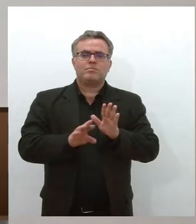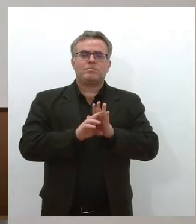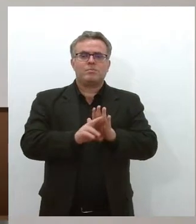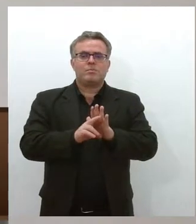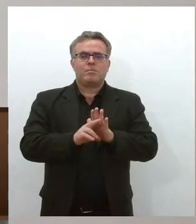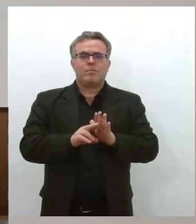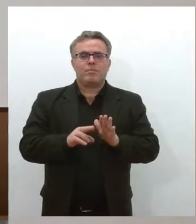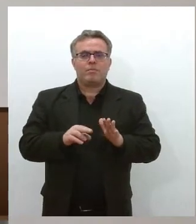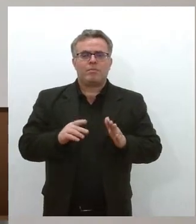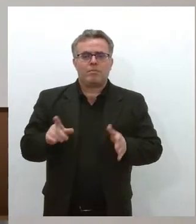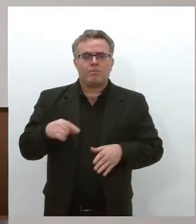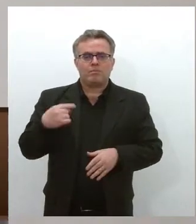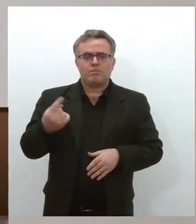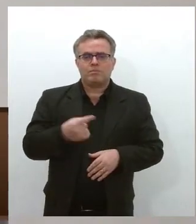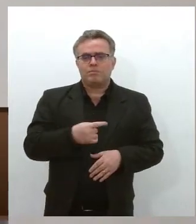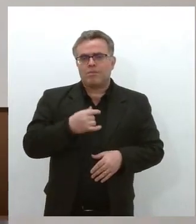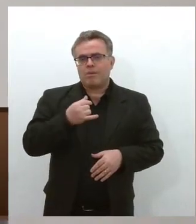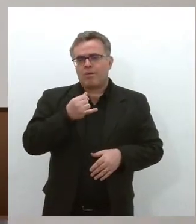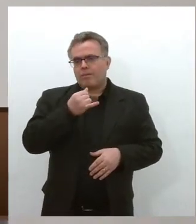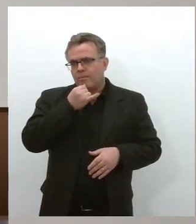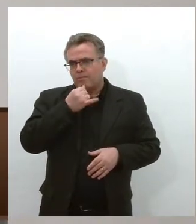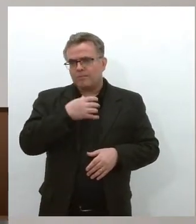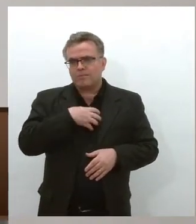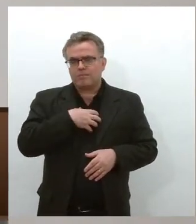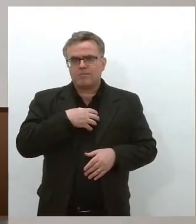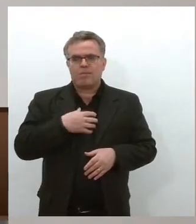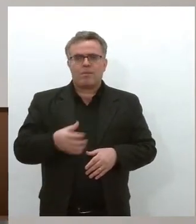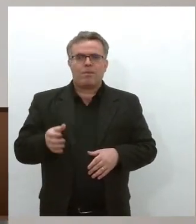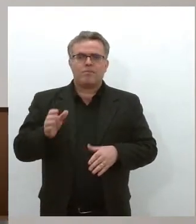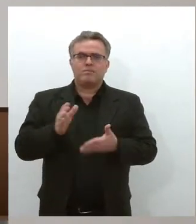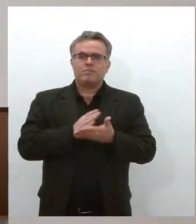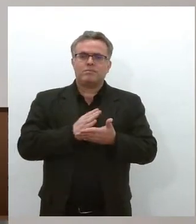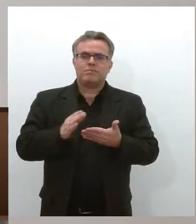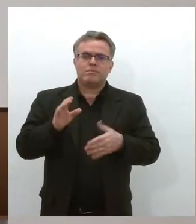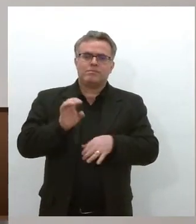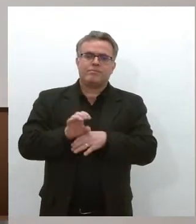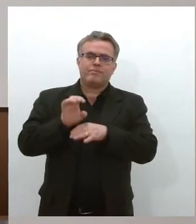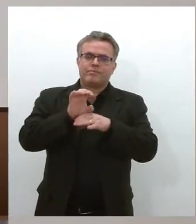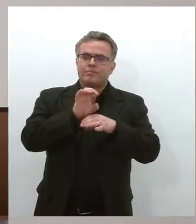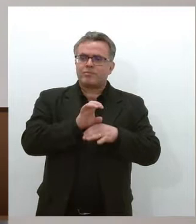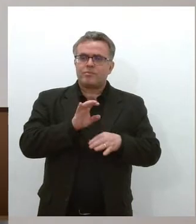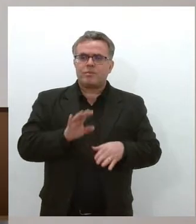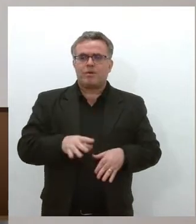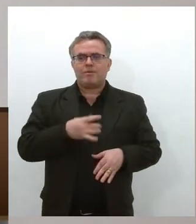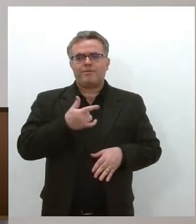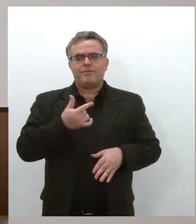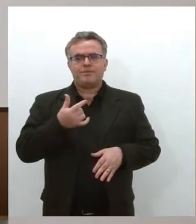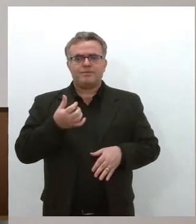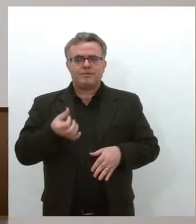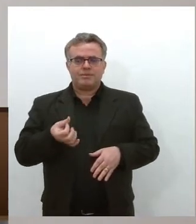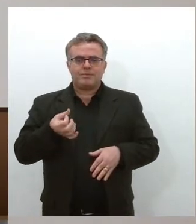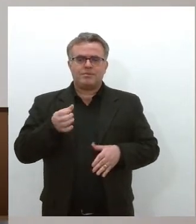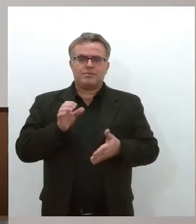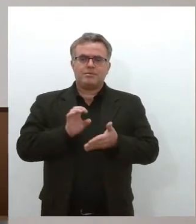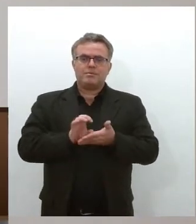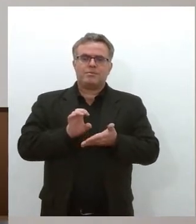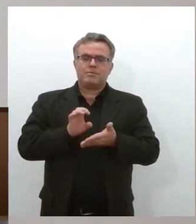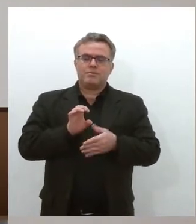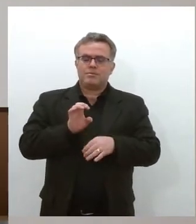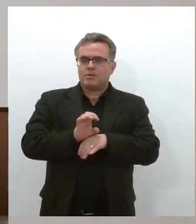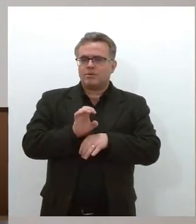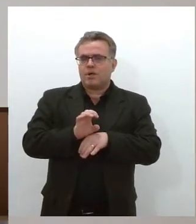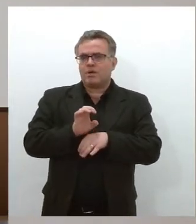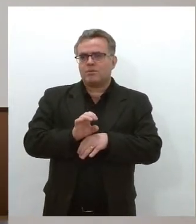Nós, infelizmente, ainda temos alguns estados, são 4 estados hoje, dos 26, mais o Distrito Federal, que não